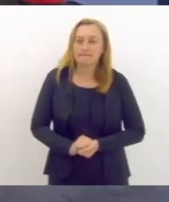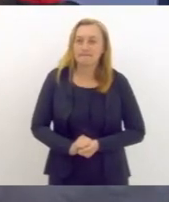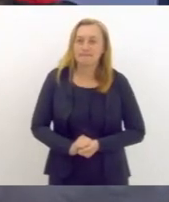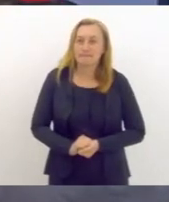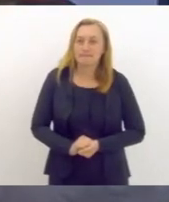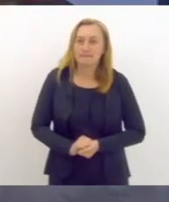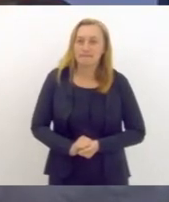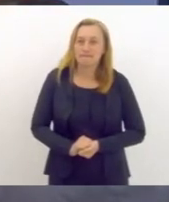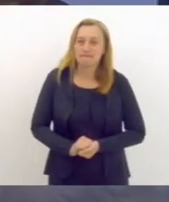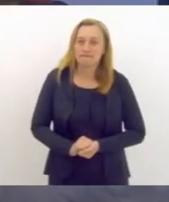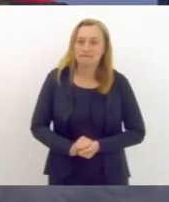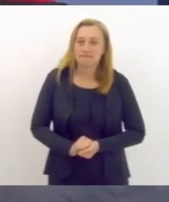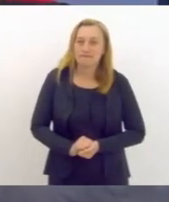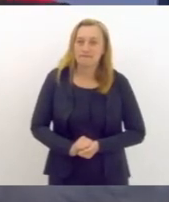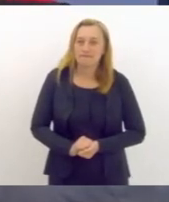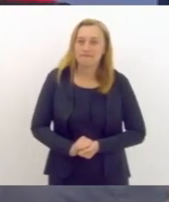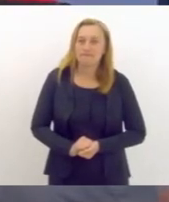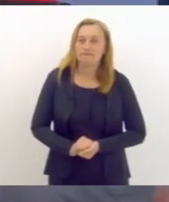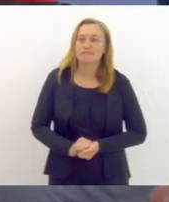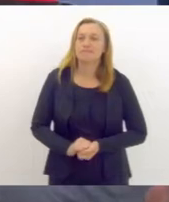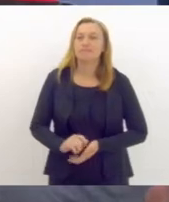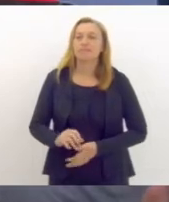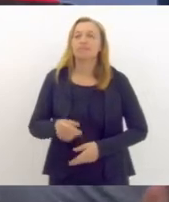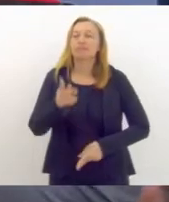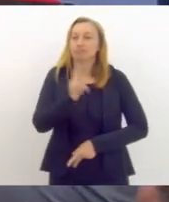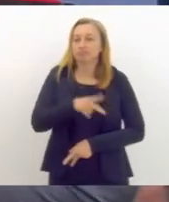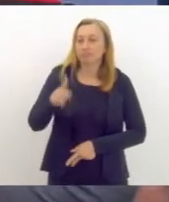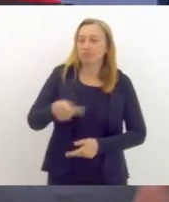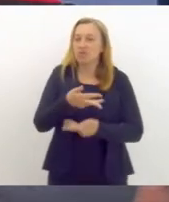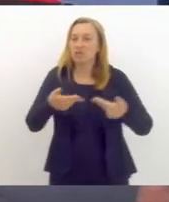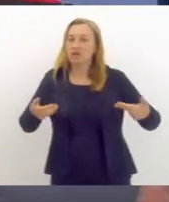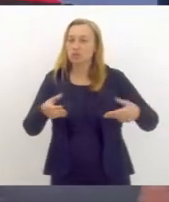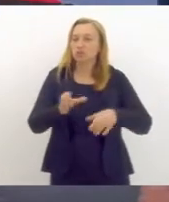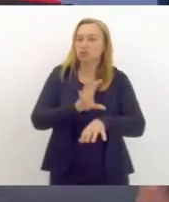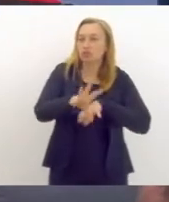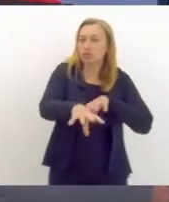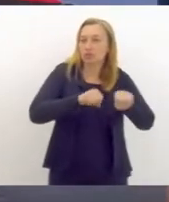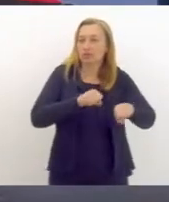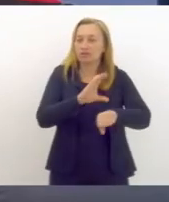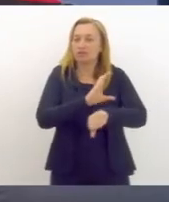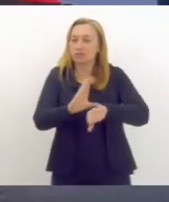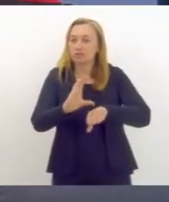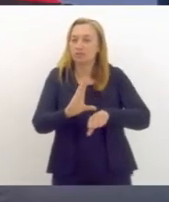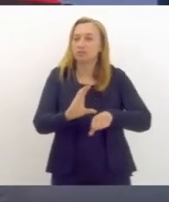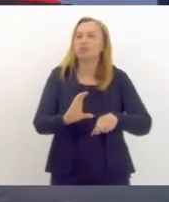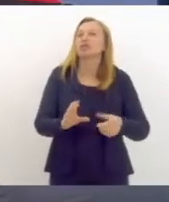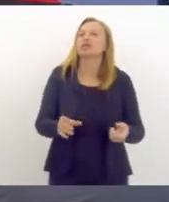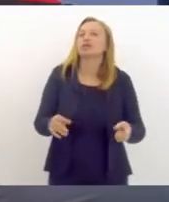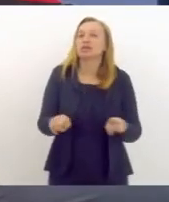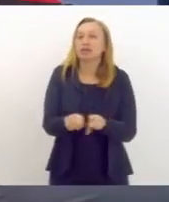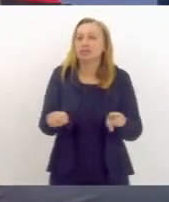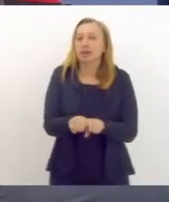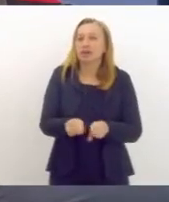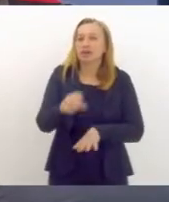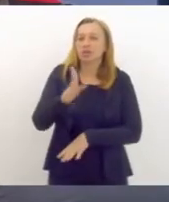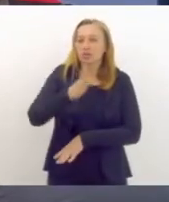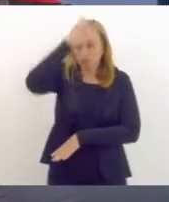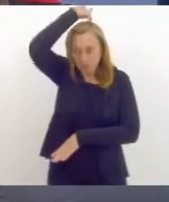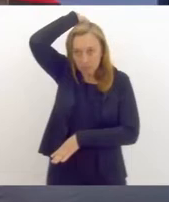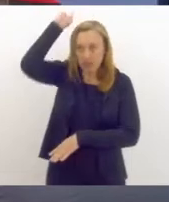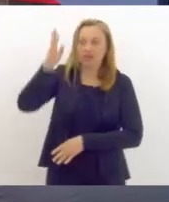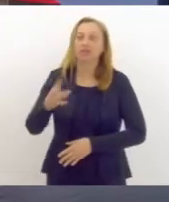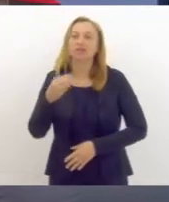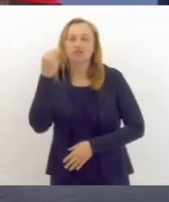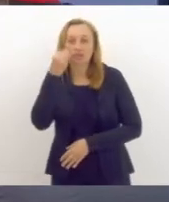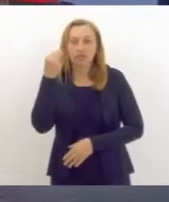cara que tem sido em comissário de polícia professor de diversos cursos de Formação inclusive Corpo de Bombeiros também né Corpo de Bombeiros das